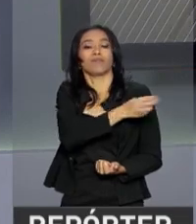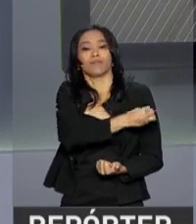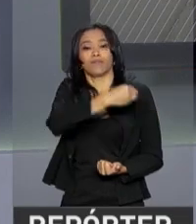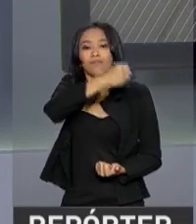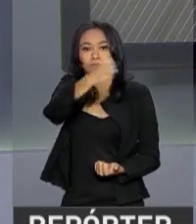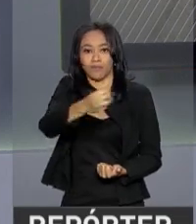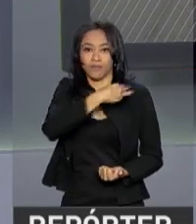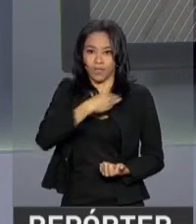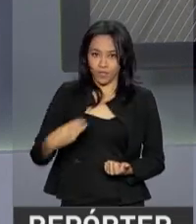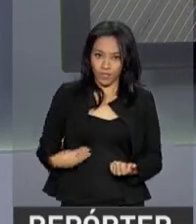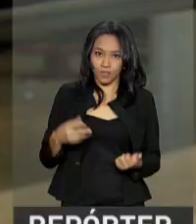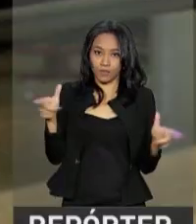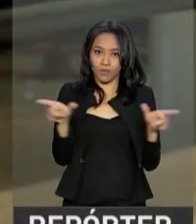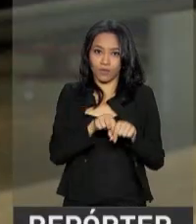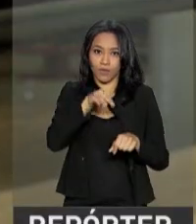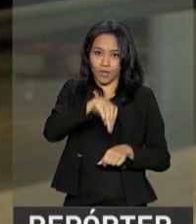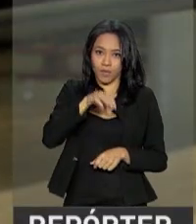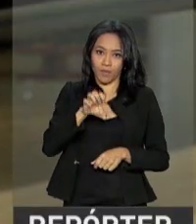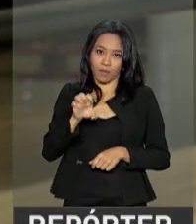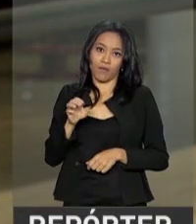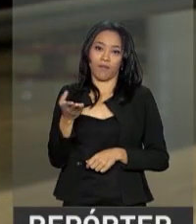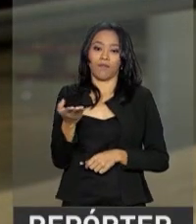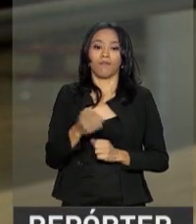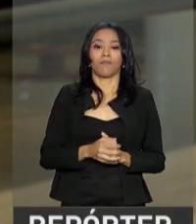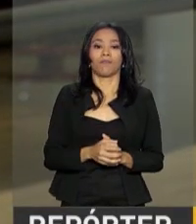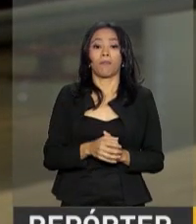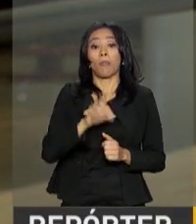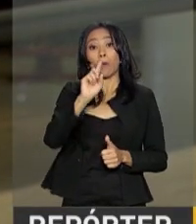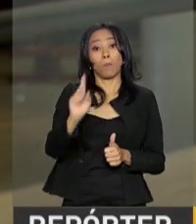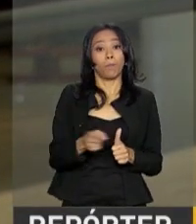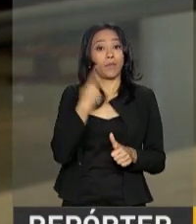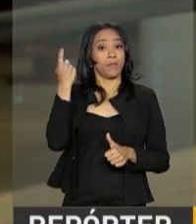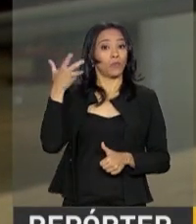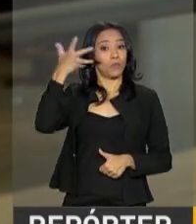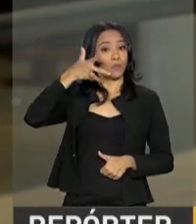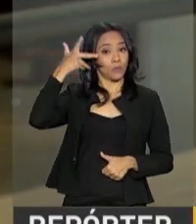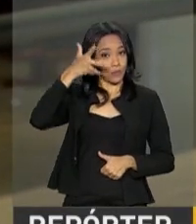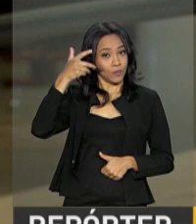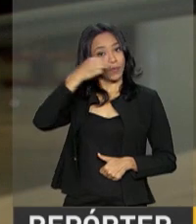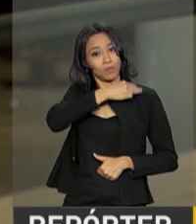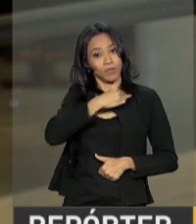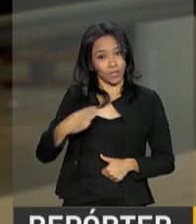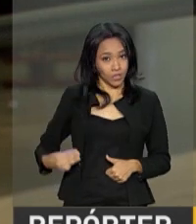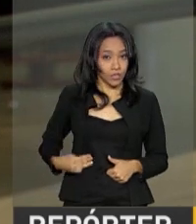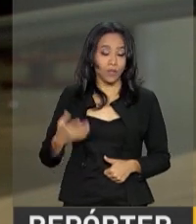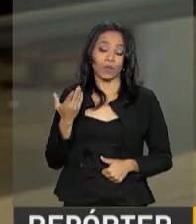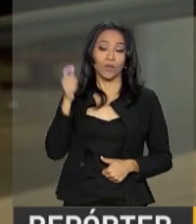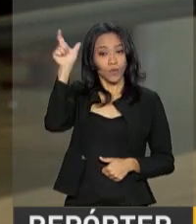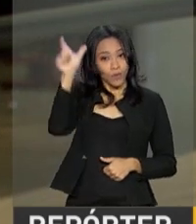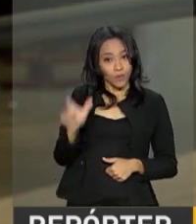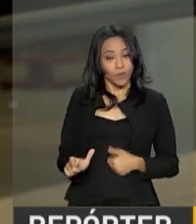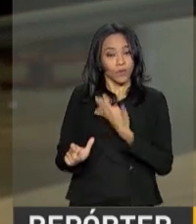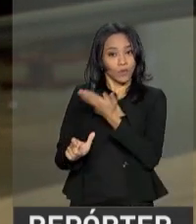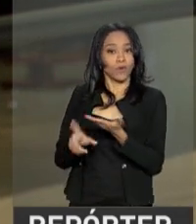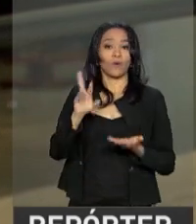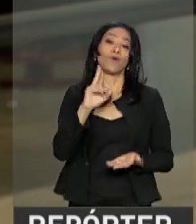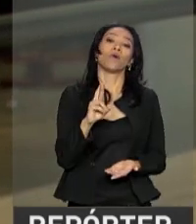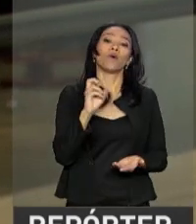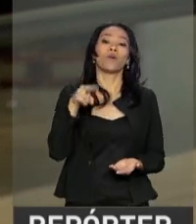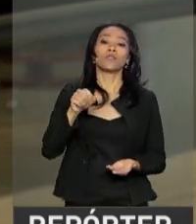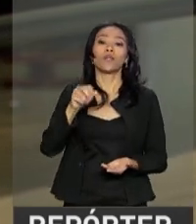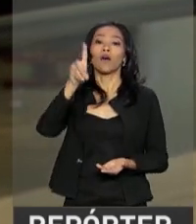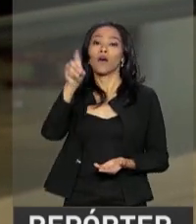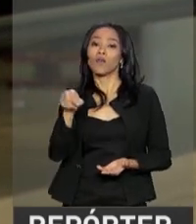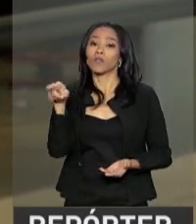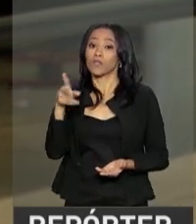energia em seu primeiro discurso como ministro ronaldo fonseca disse que o não vai